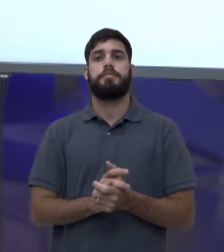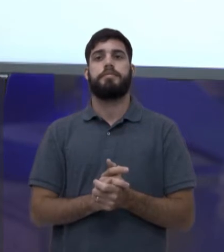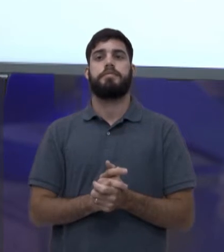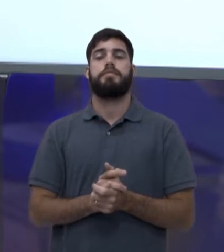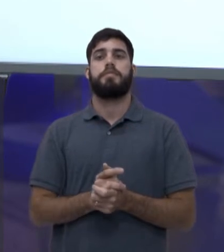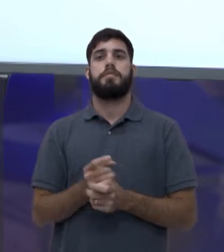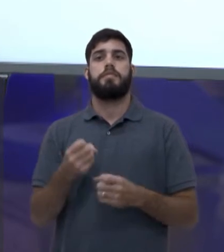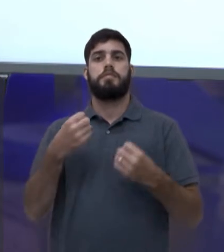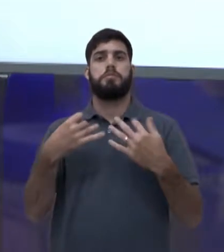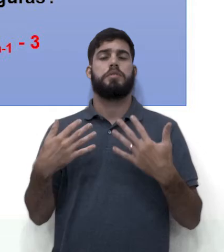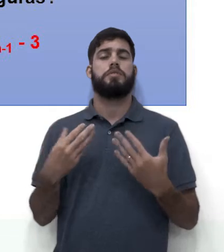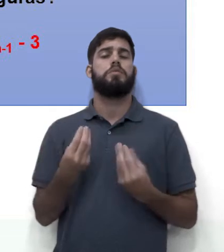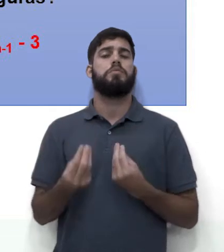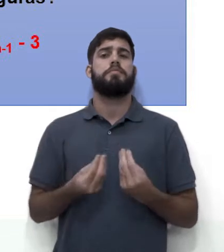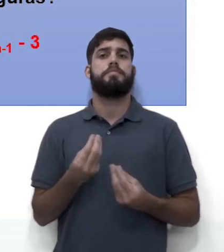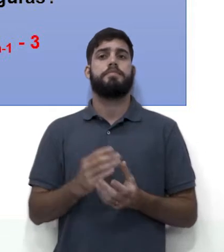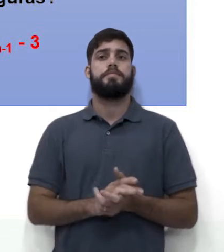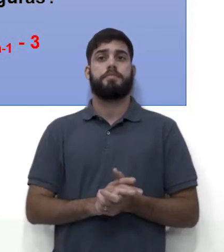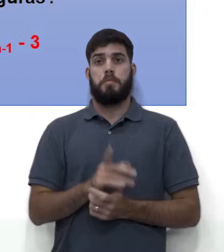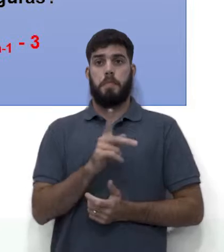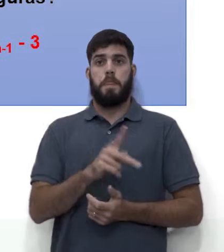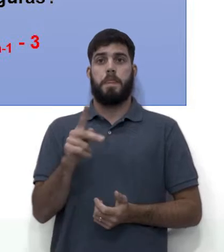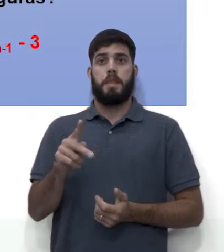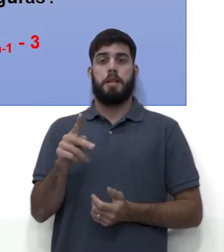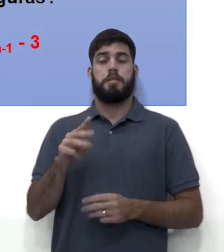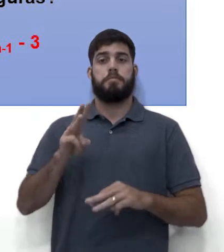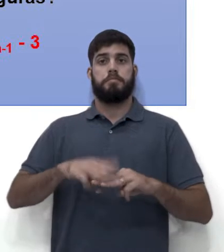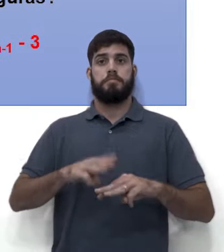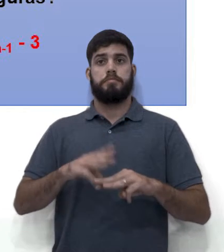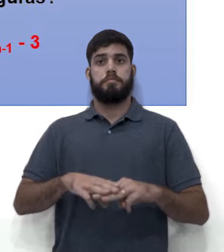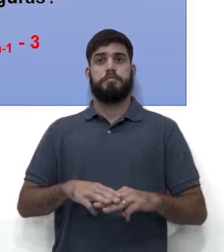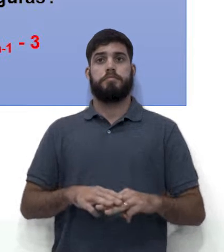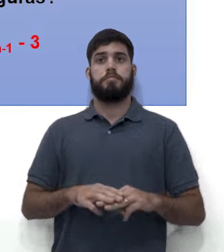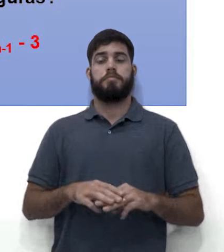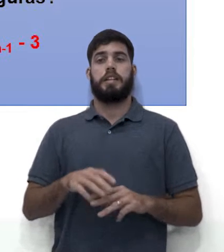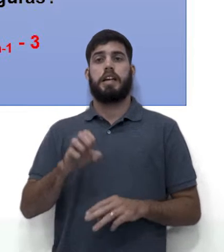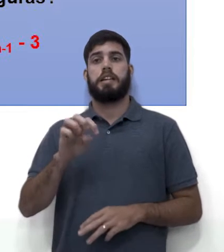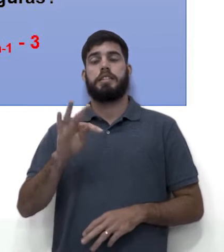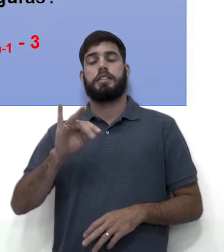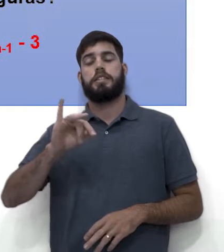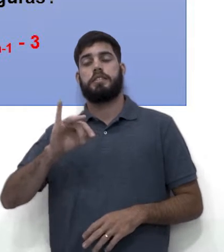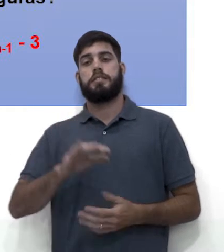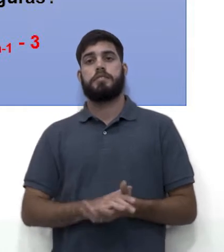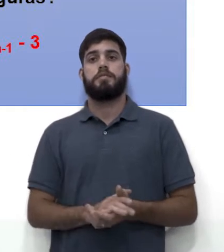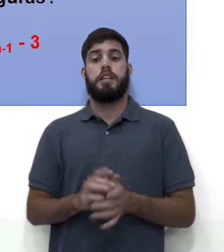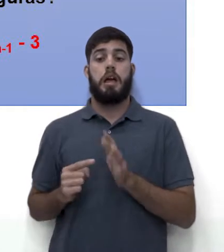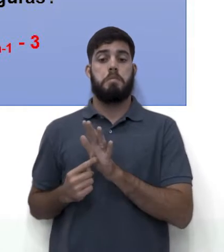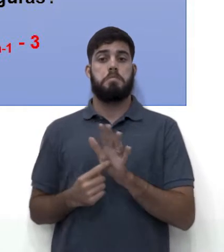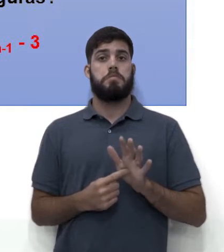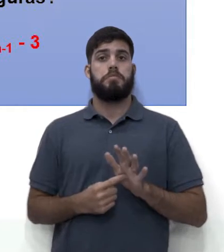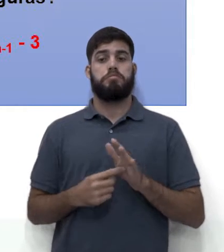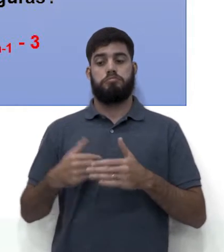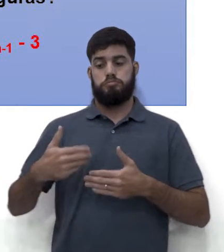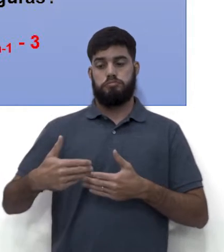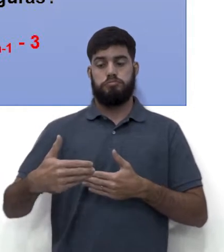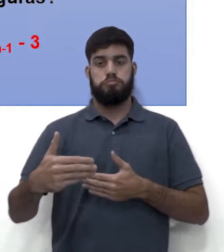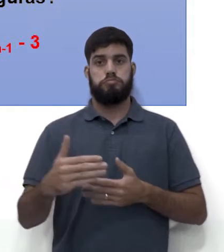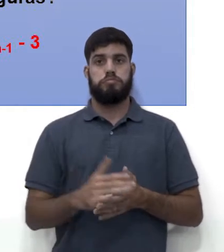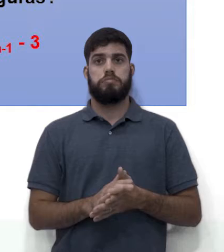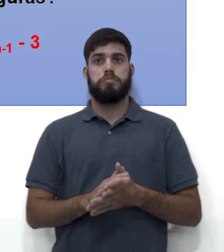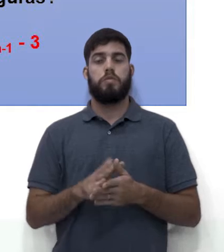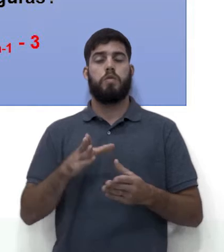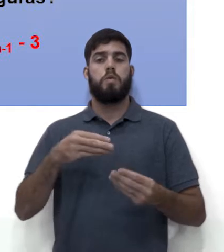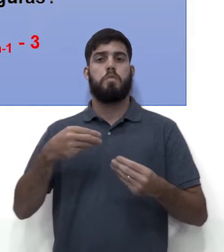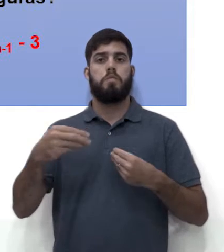descrita da seguinte forma. A professora de matemática da ETI Álvaro Lins apresentou uma sequência figural com bonecos